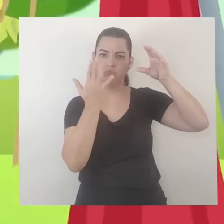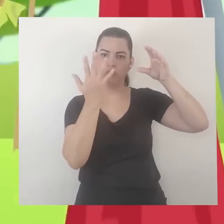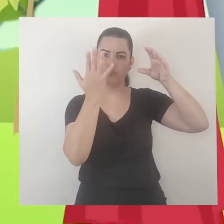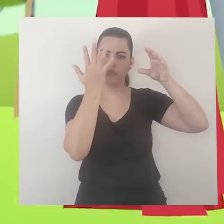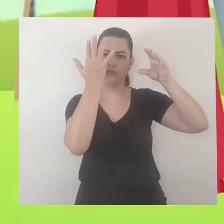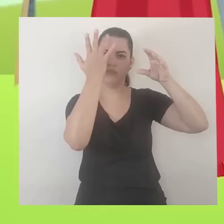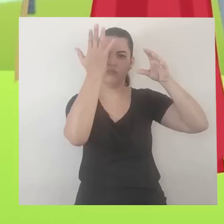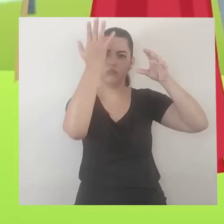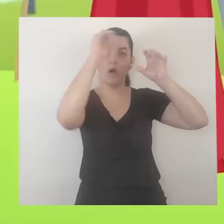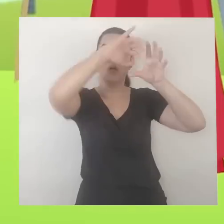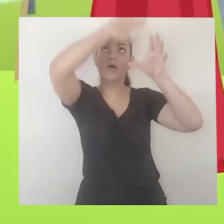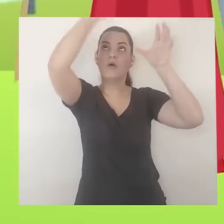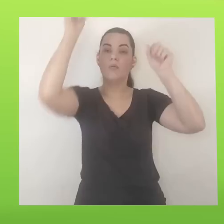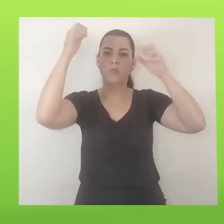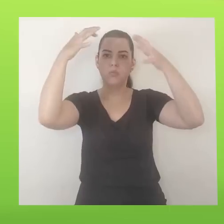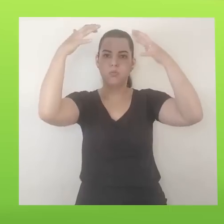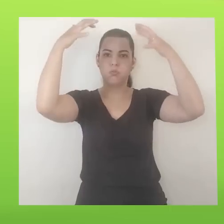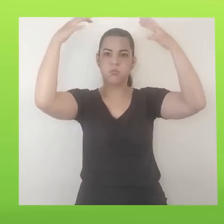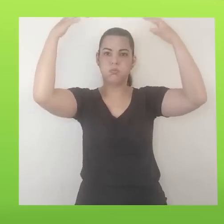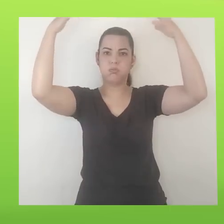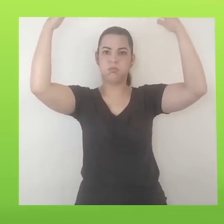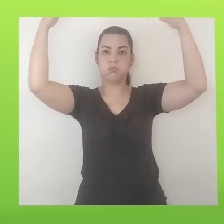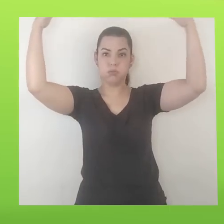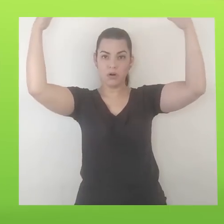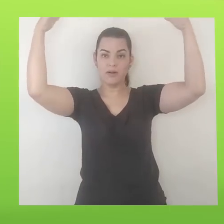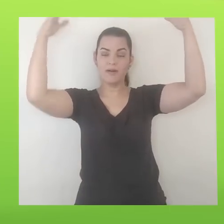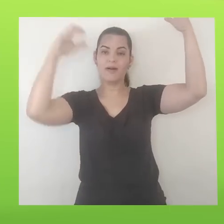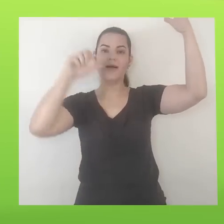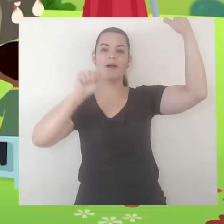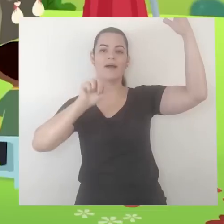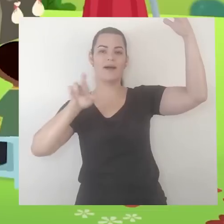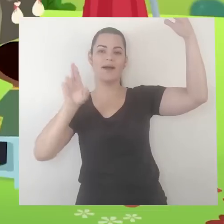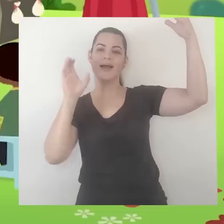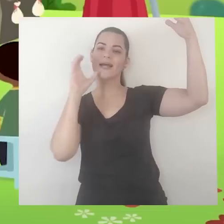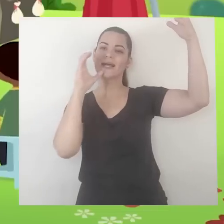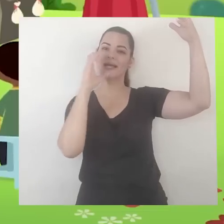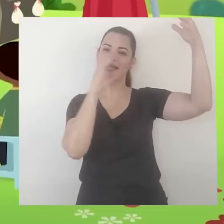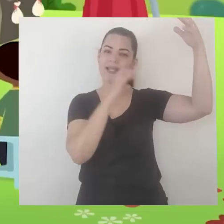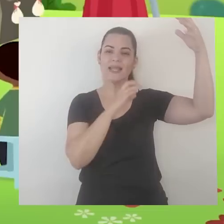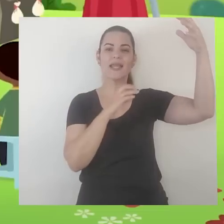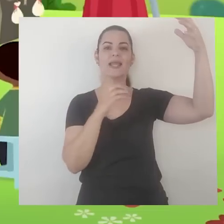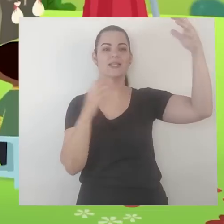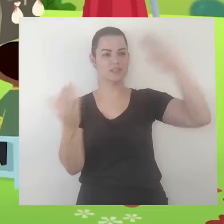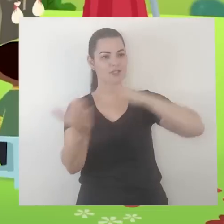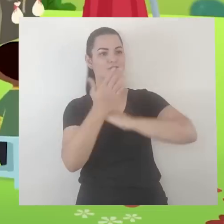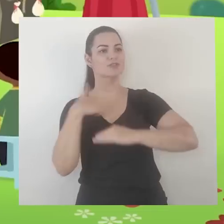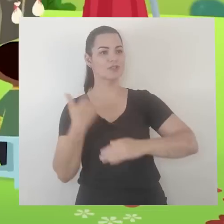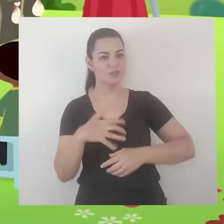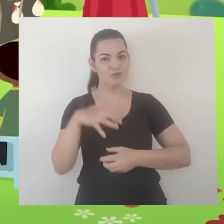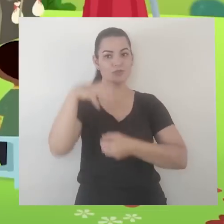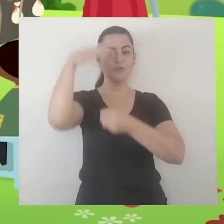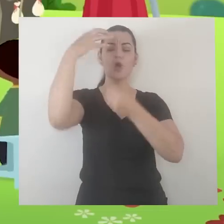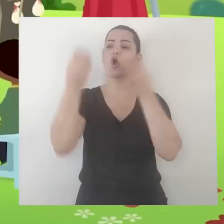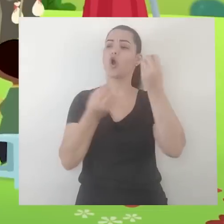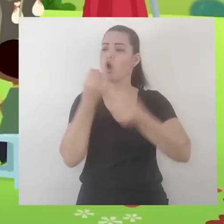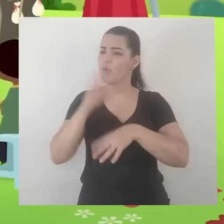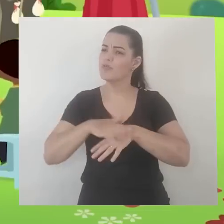ar quente é o que faz a gente subir. Mas como ele sobe? Sobe, sobe,